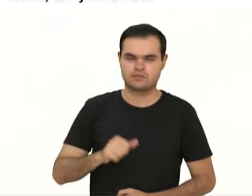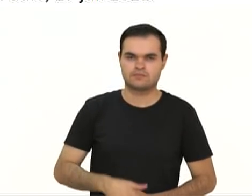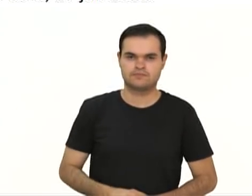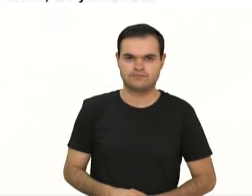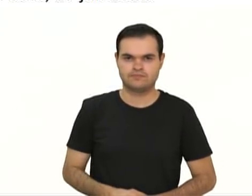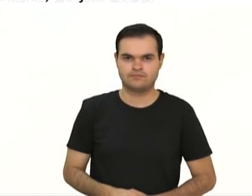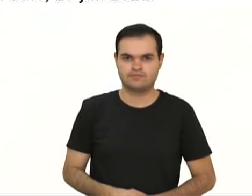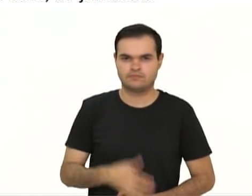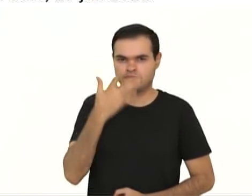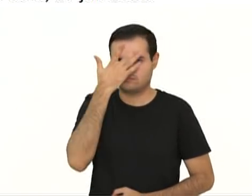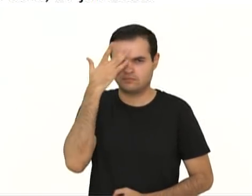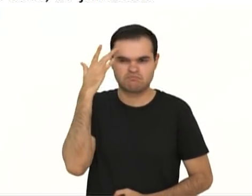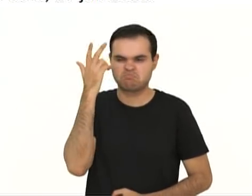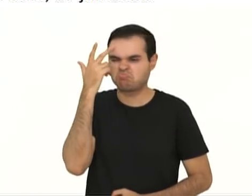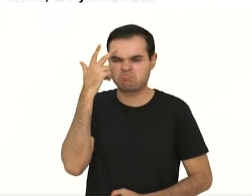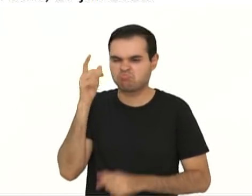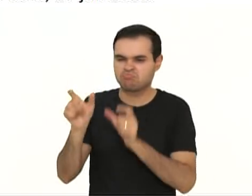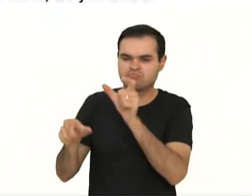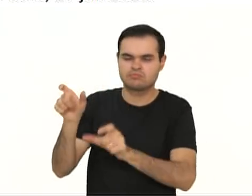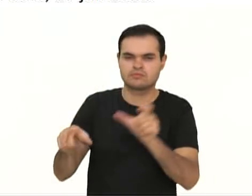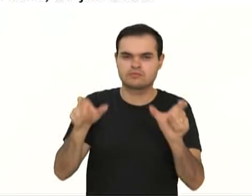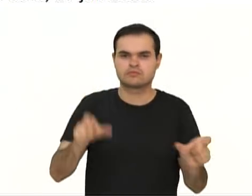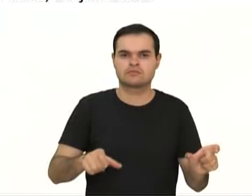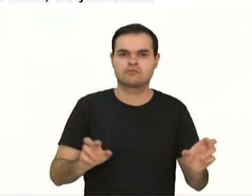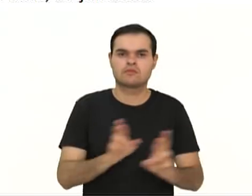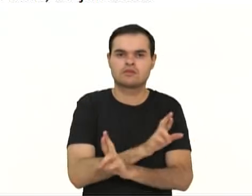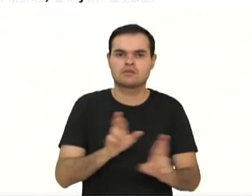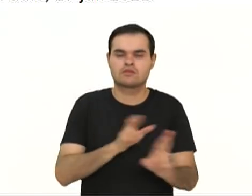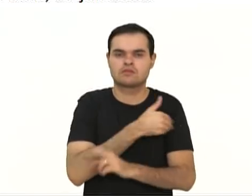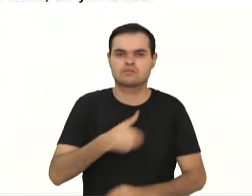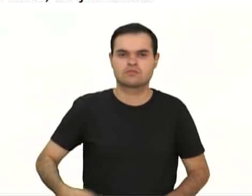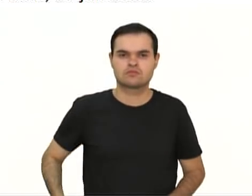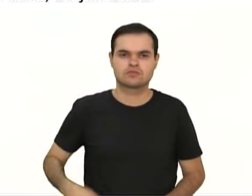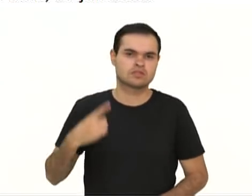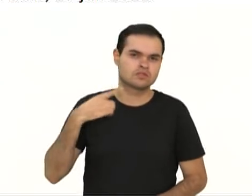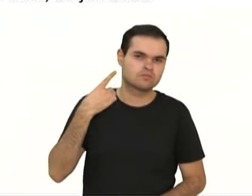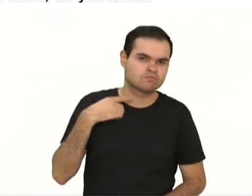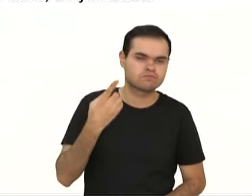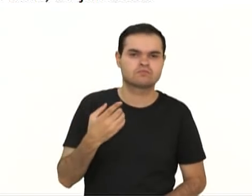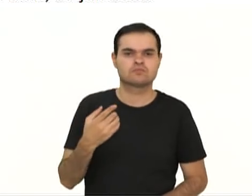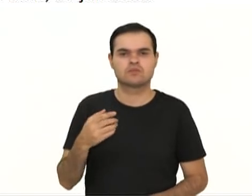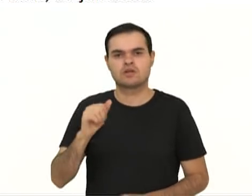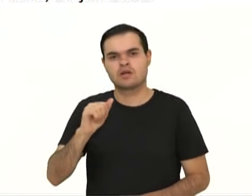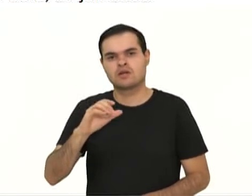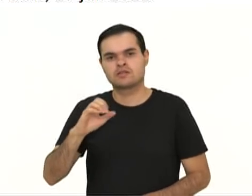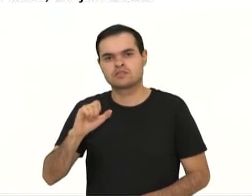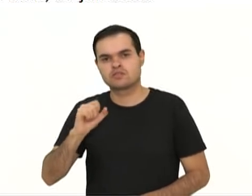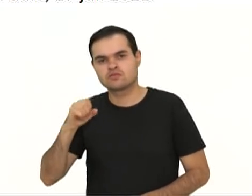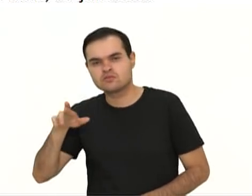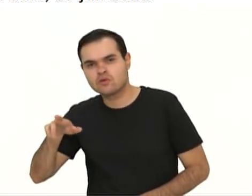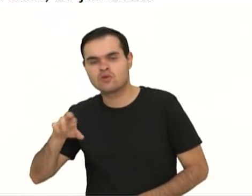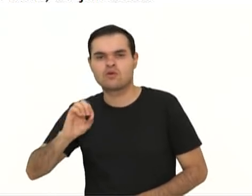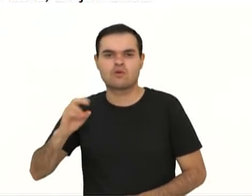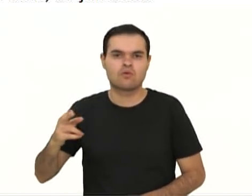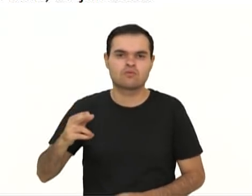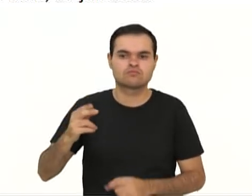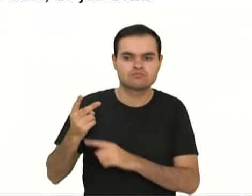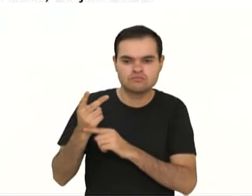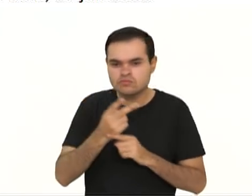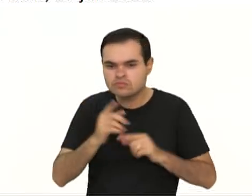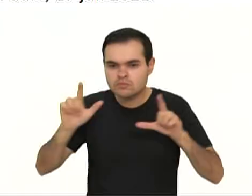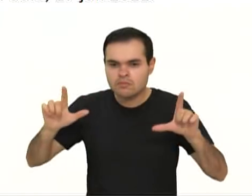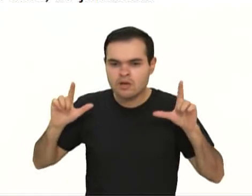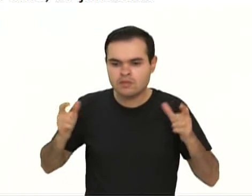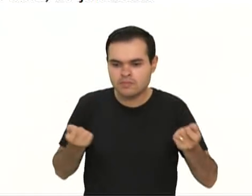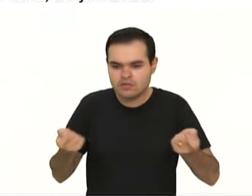Pessoas comuns não têm relações públicas, advogados, assessores ou consultores de imagem para